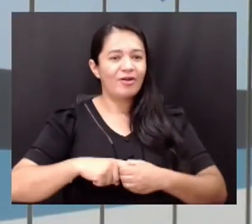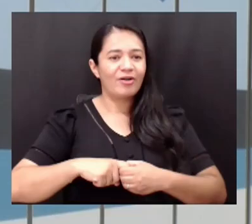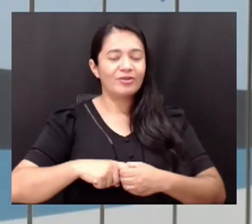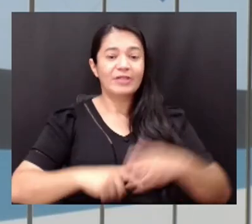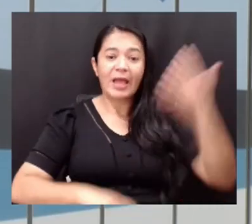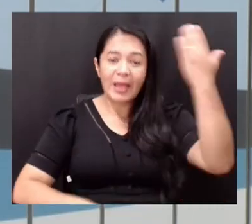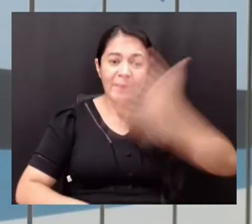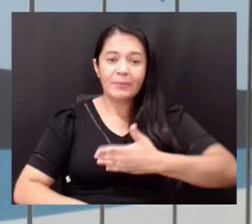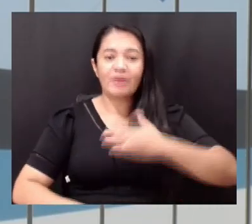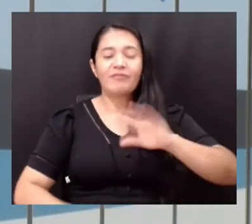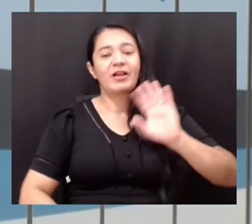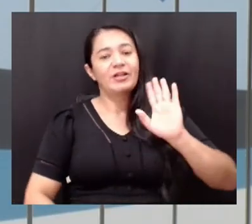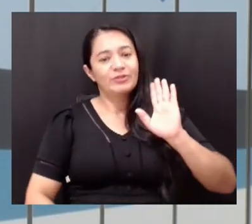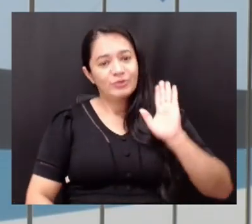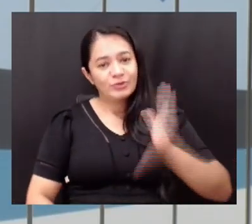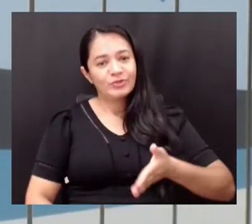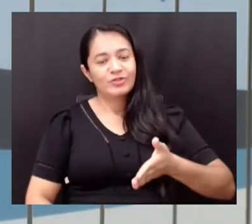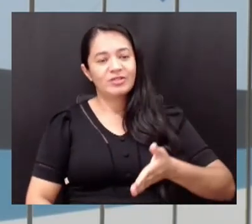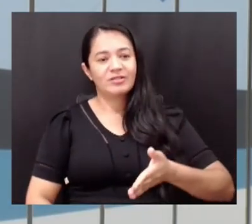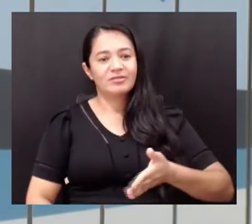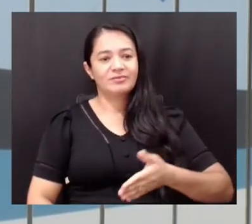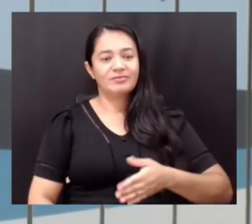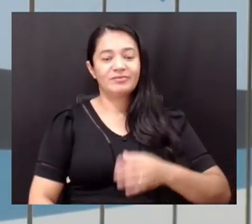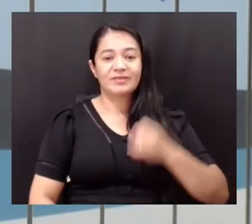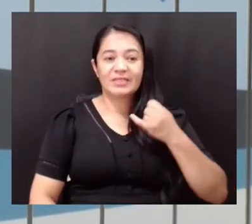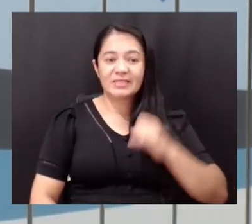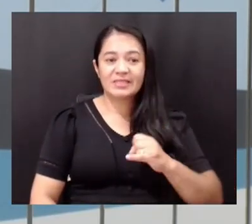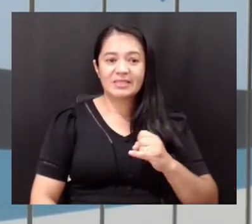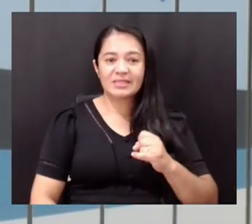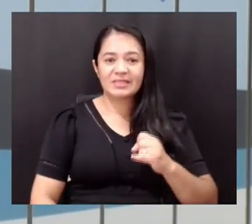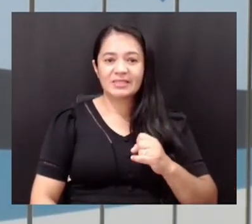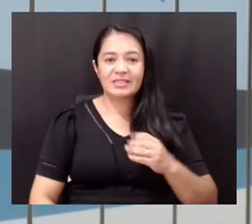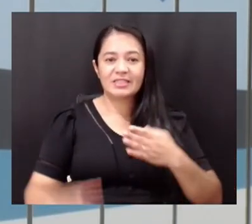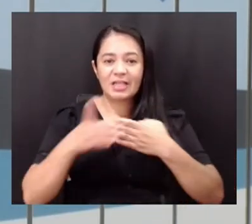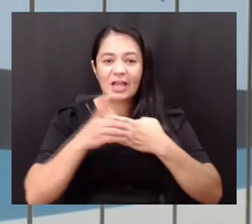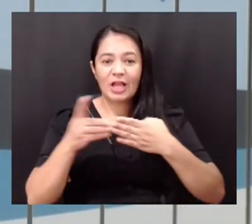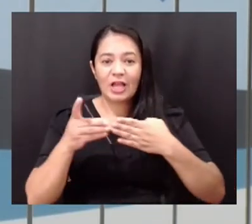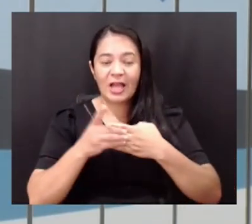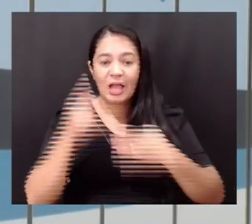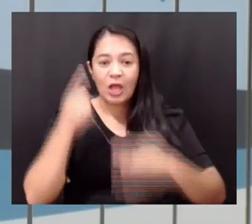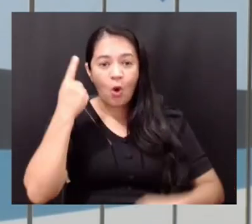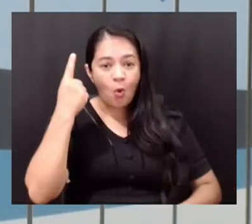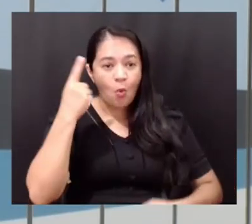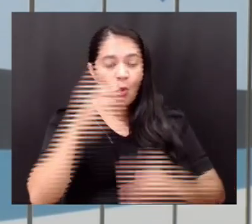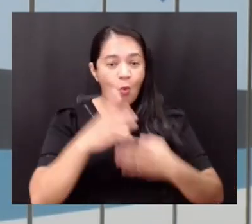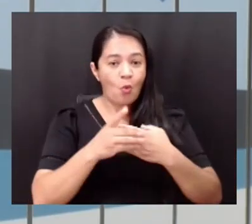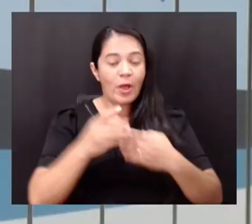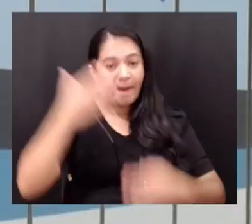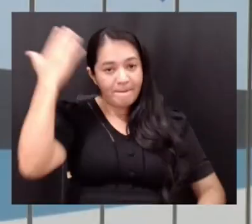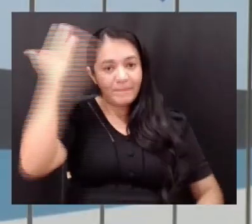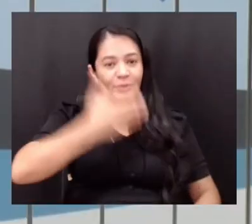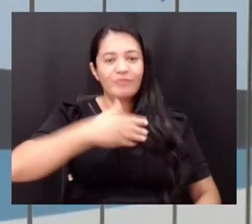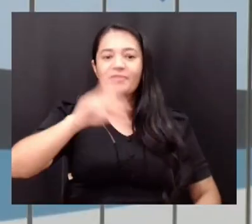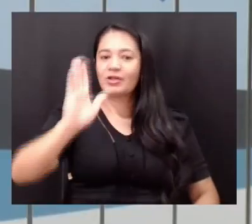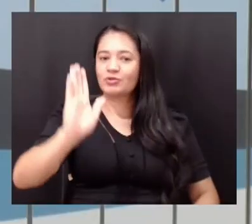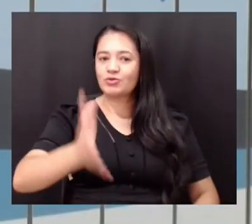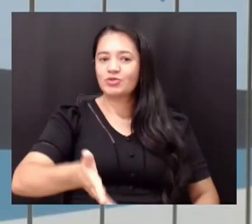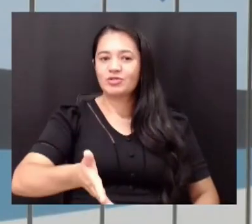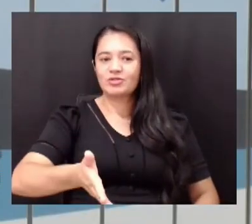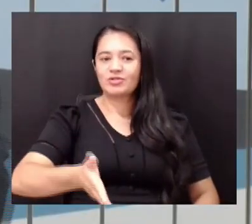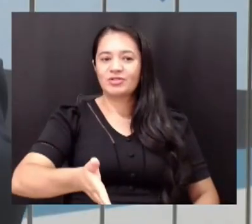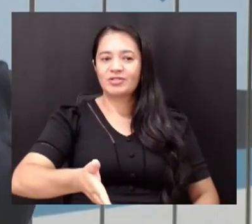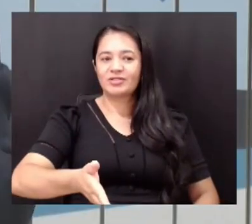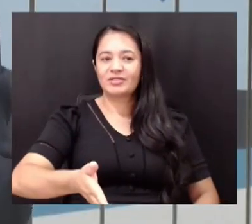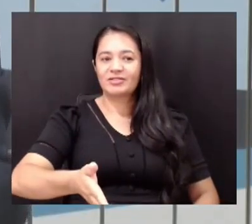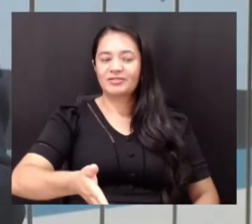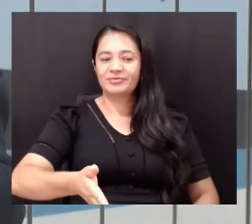OIT. Se a cada dólar, isso é comprovado pela Organização Internacional do Trabalho,